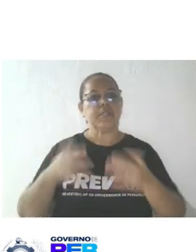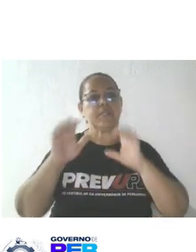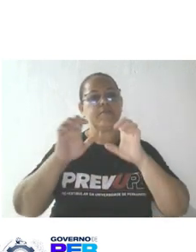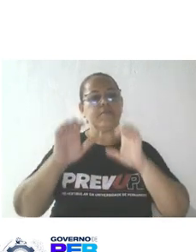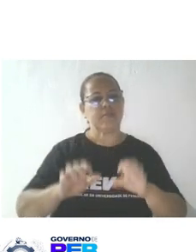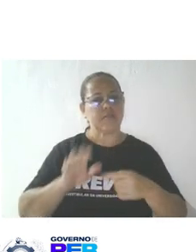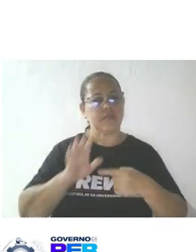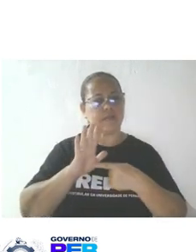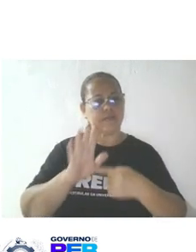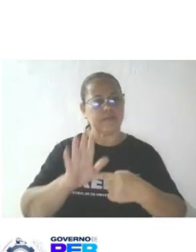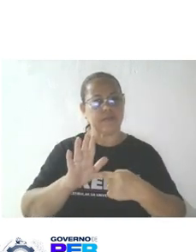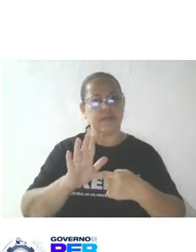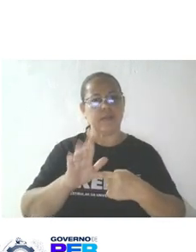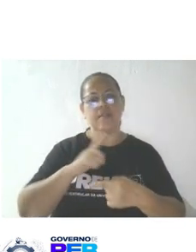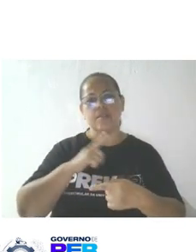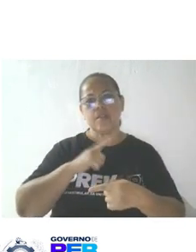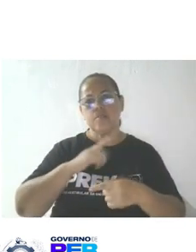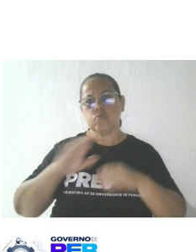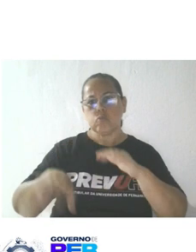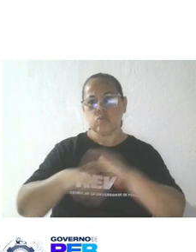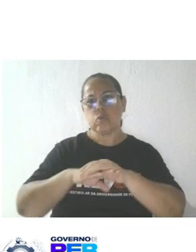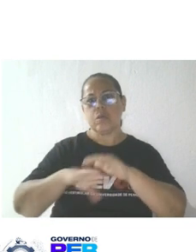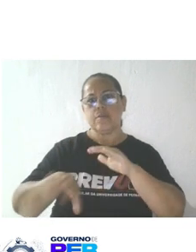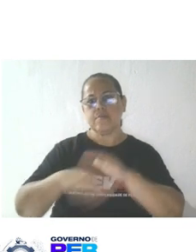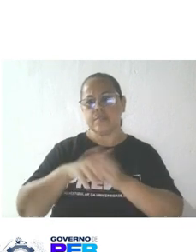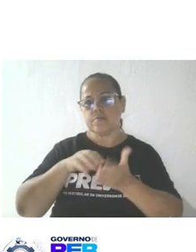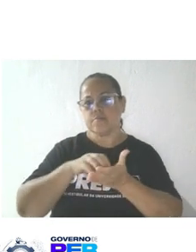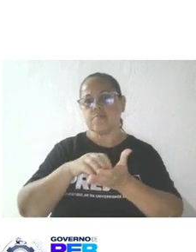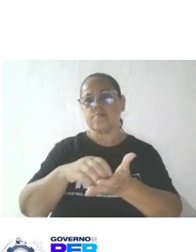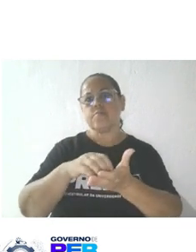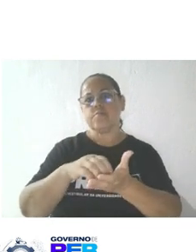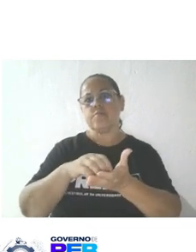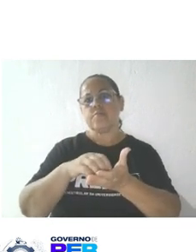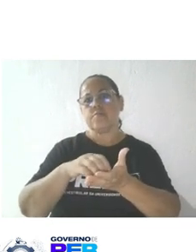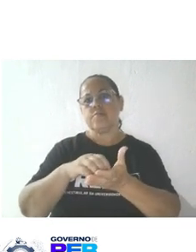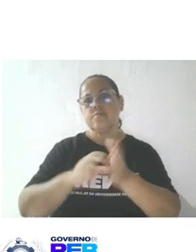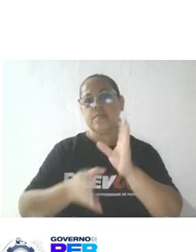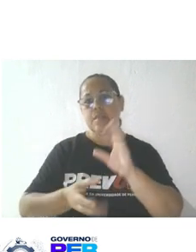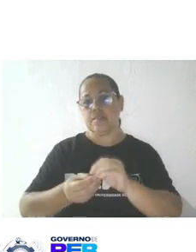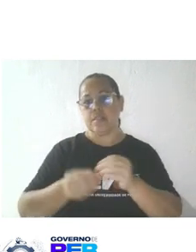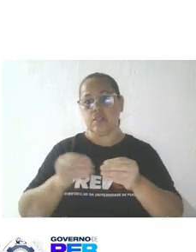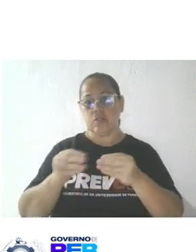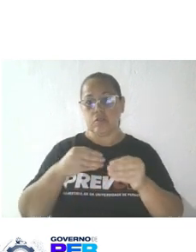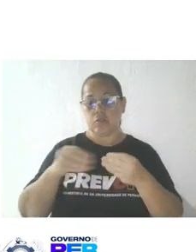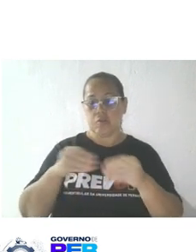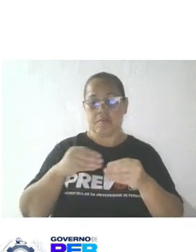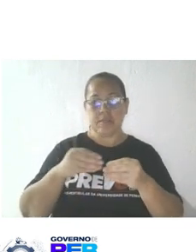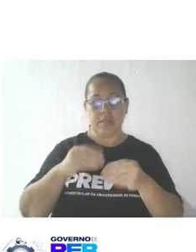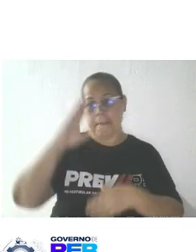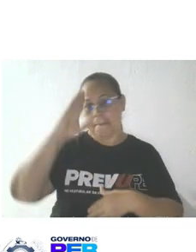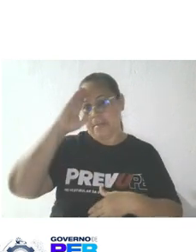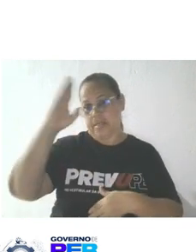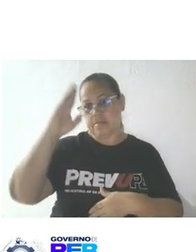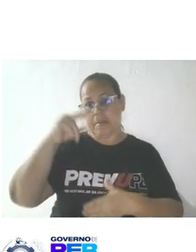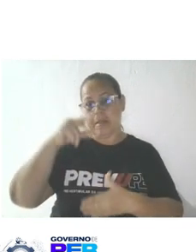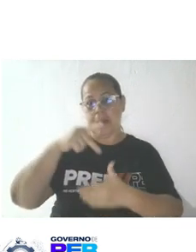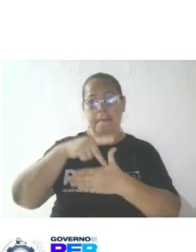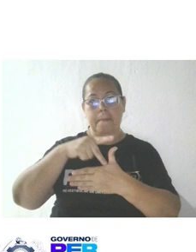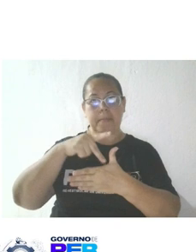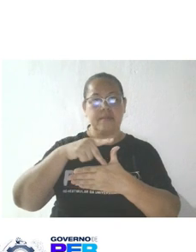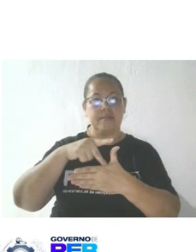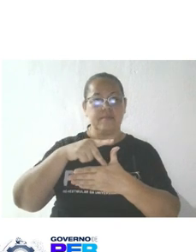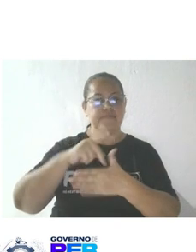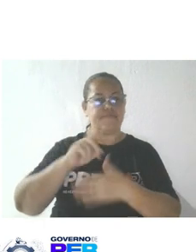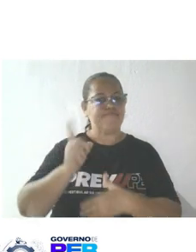mencionada atua no armazenamento, transporte e síntese de substâncias, principalmente as proteínas. Pessoal, nesse